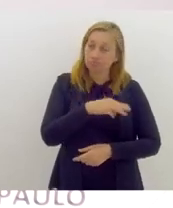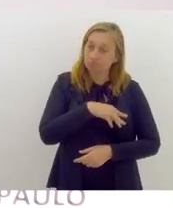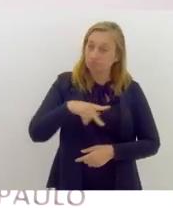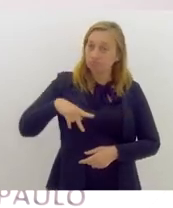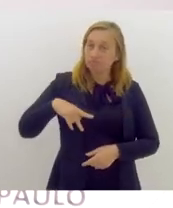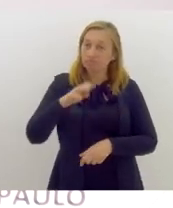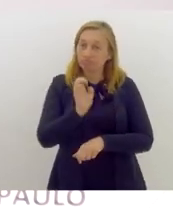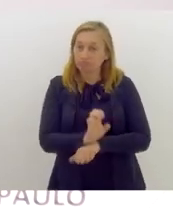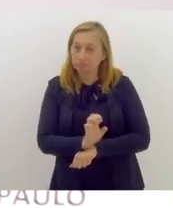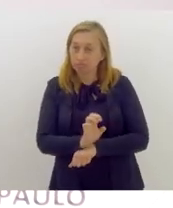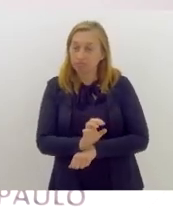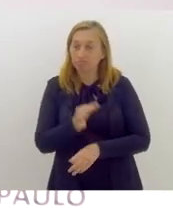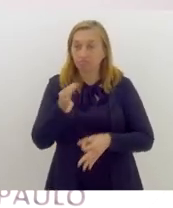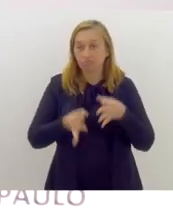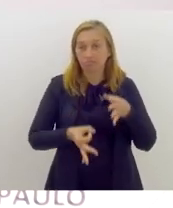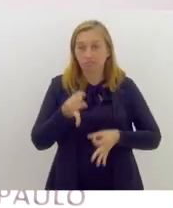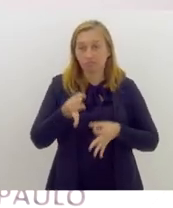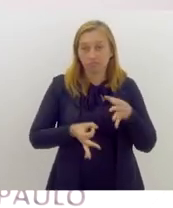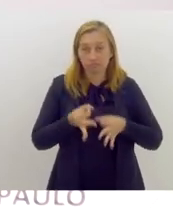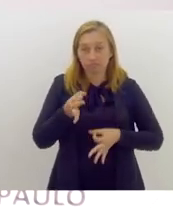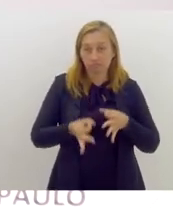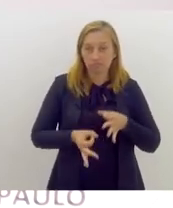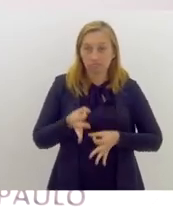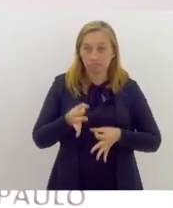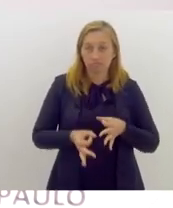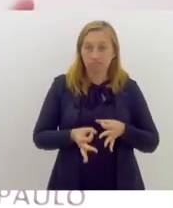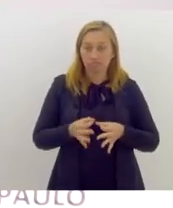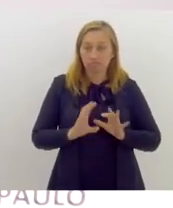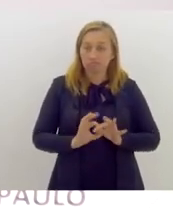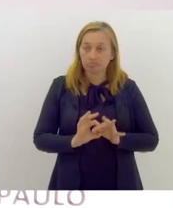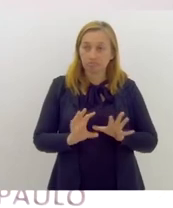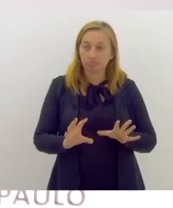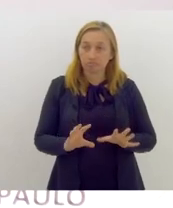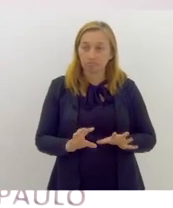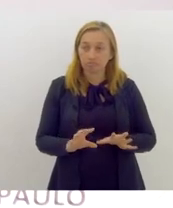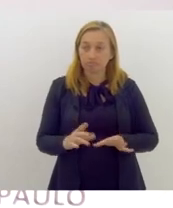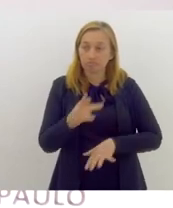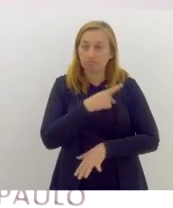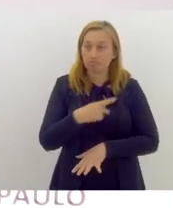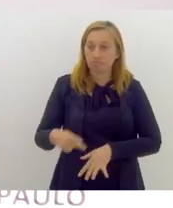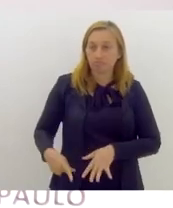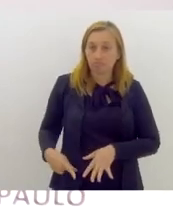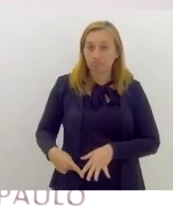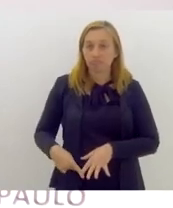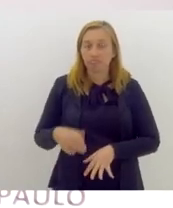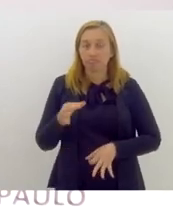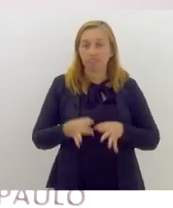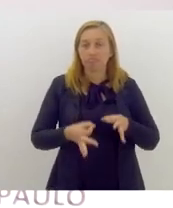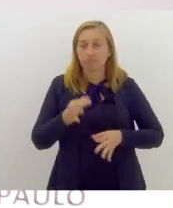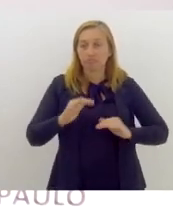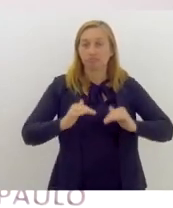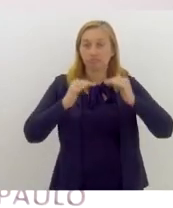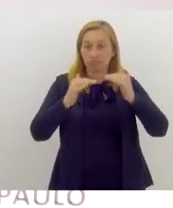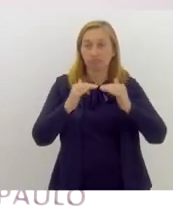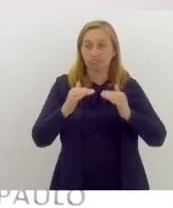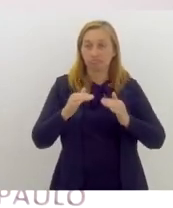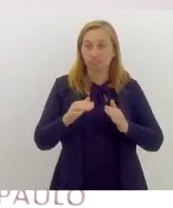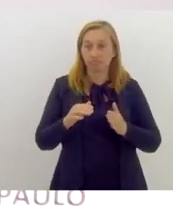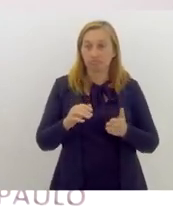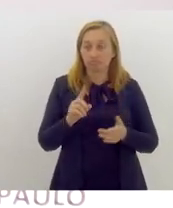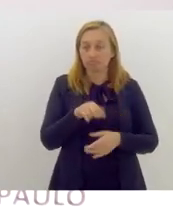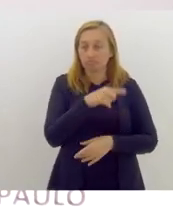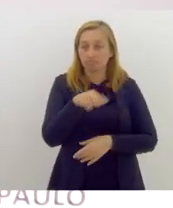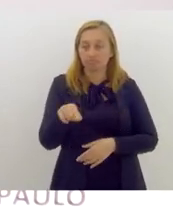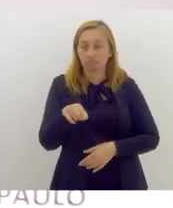Público Estadual a juíza de primeira deu a liminar e o presidente do Tribunal cassou a